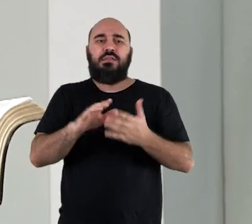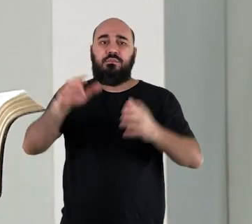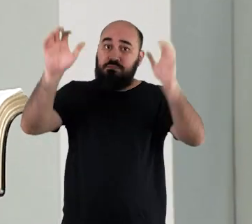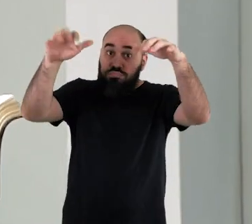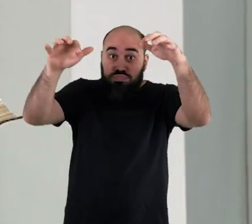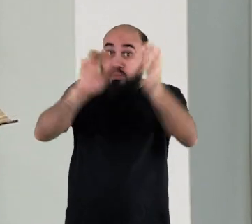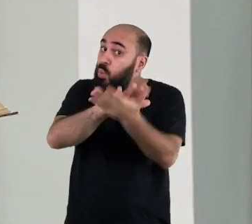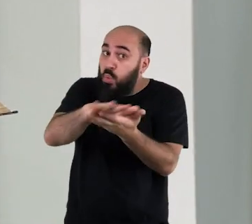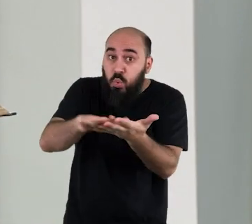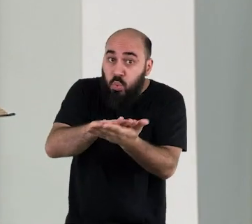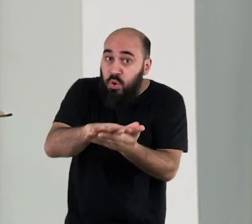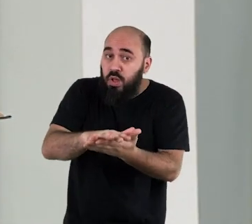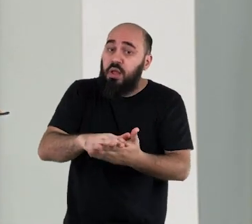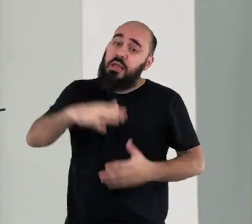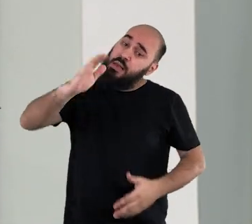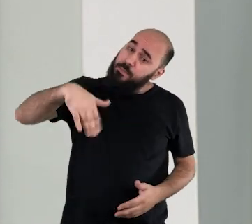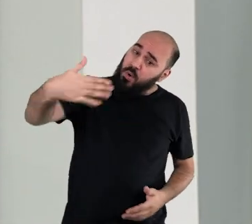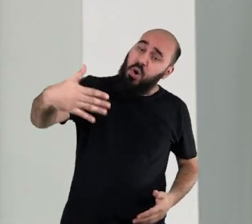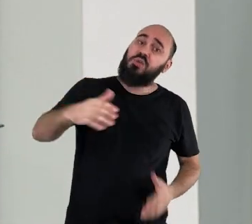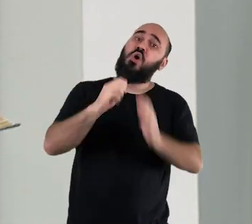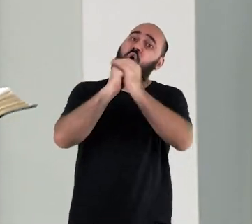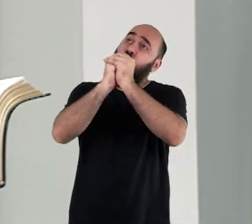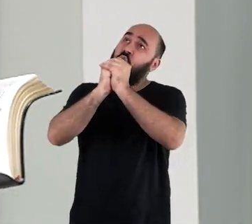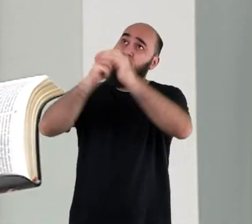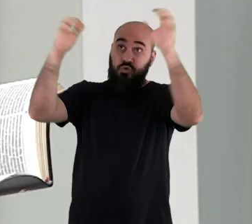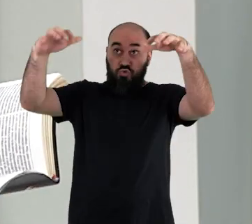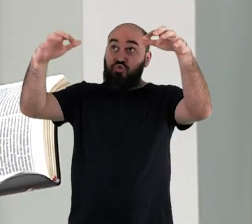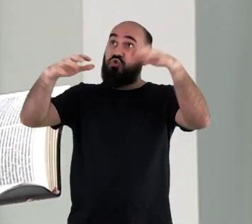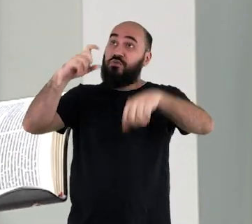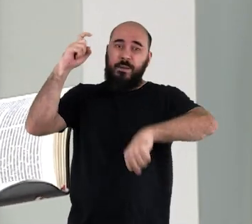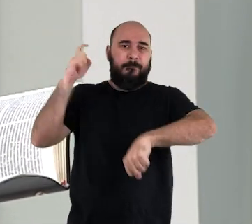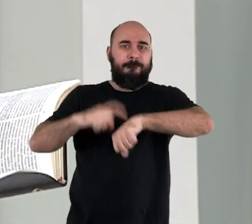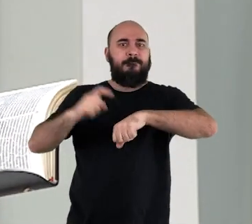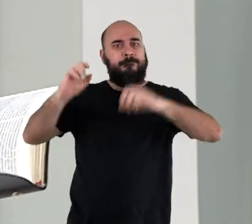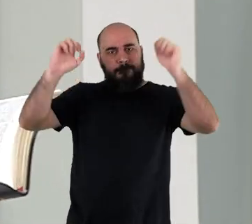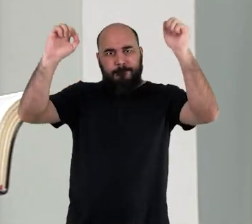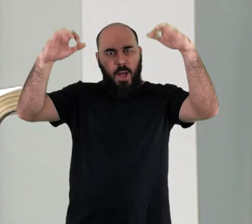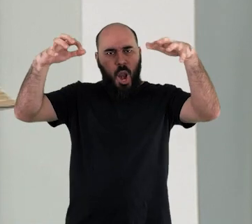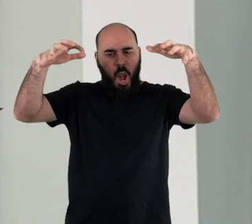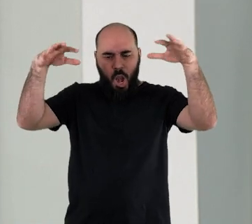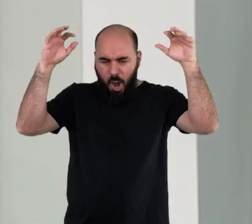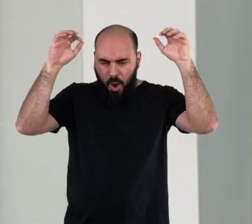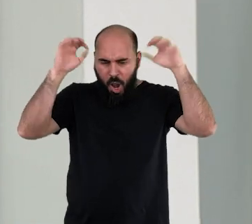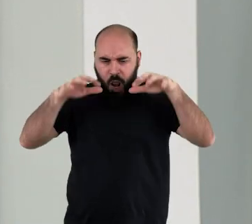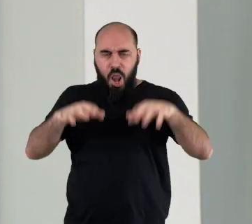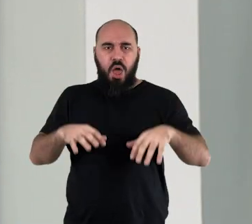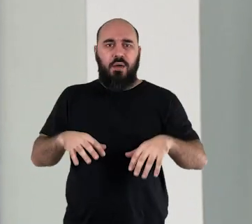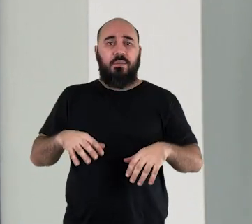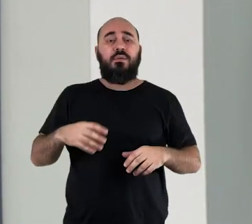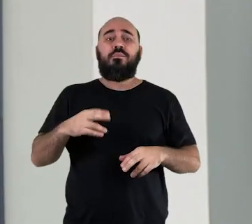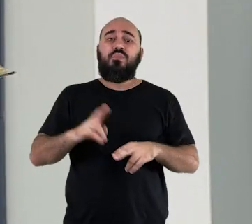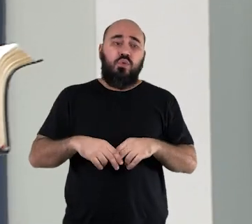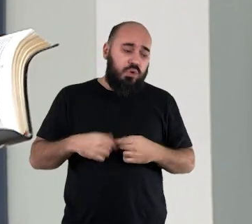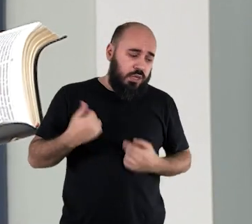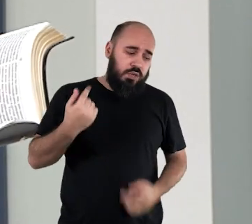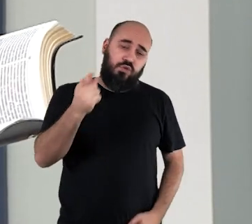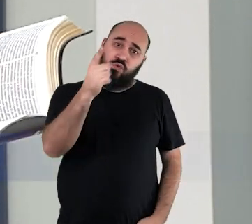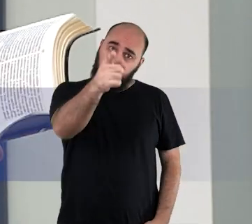Com isso, Tiago está dizendo assim, ei, busque a Deus com fervor, com sinceridade, ainda